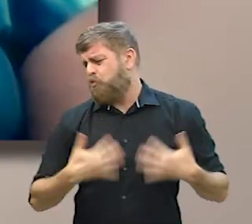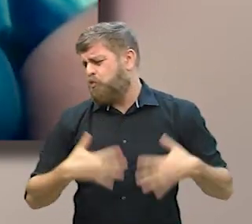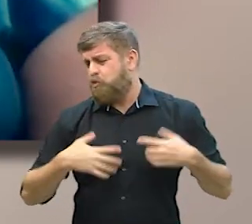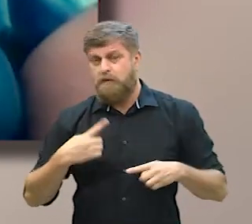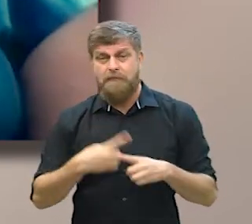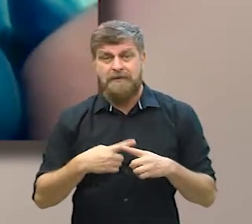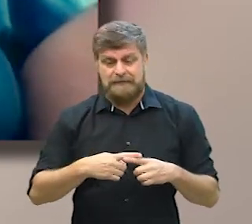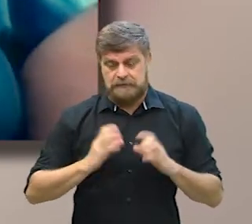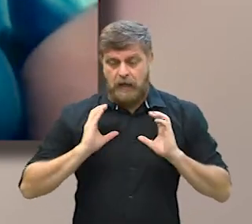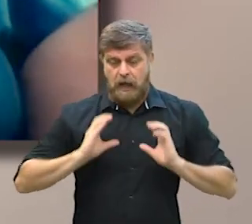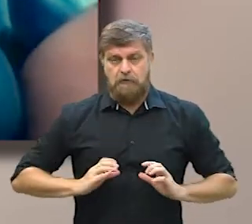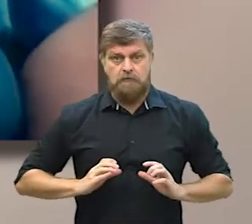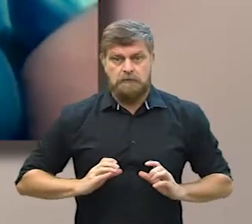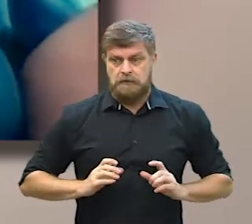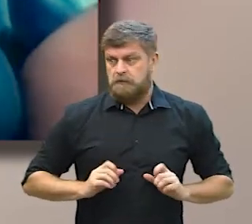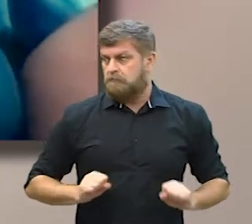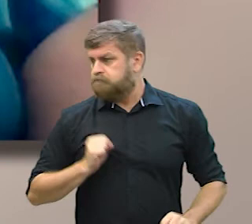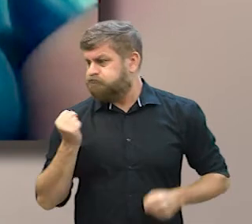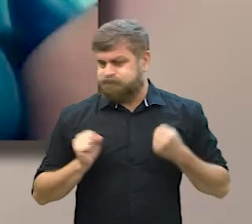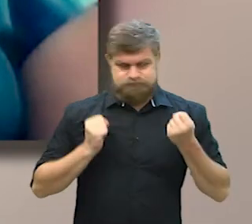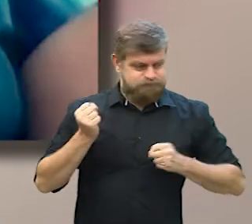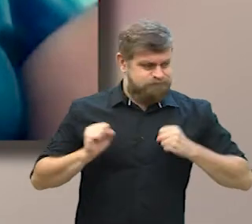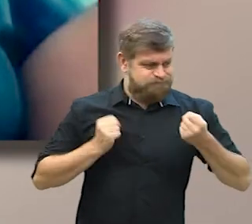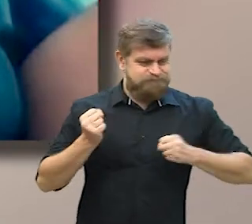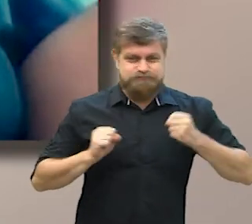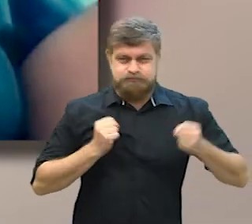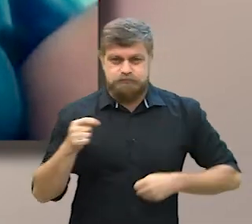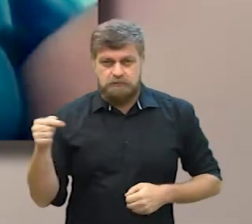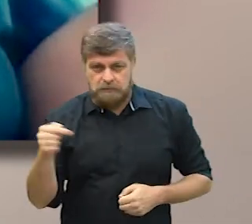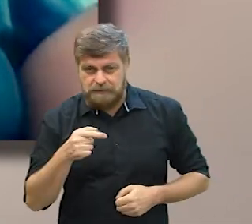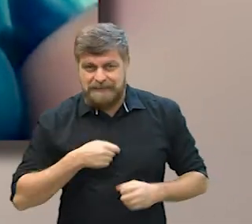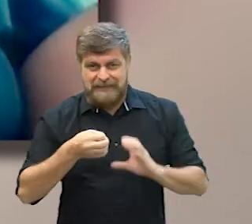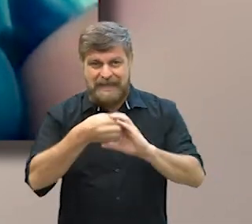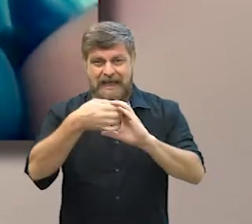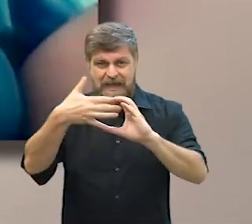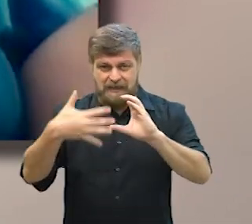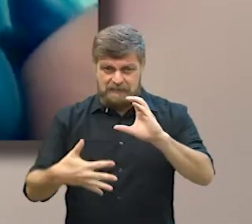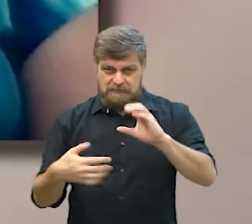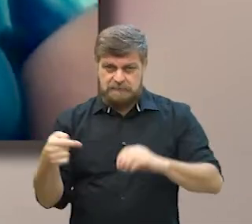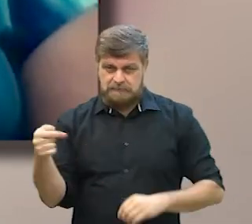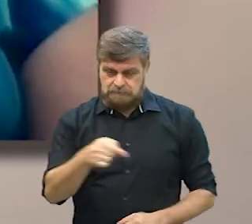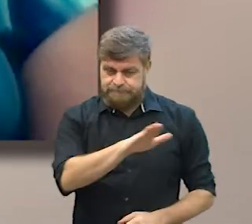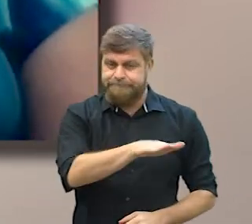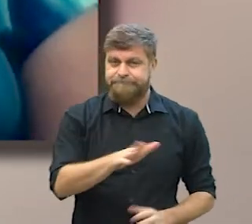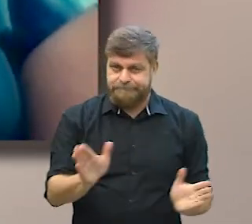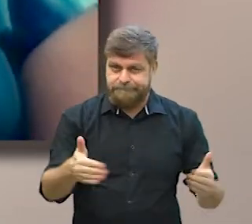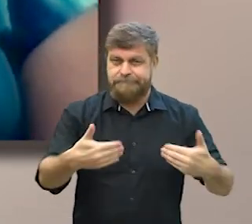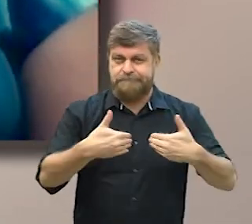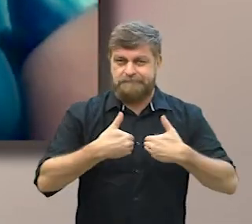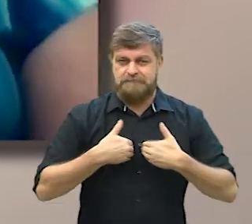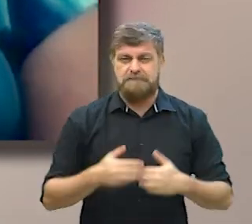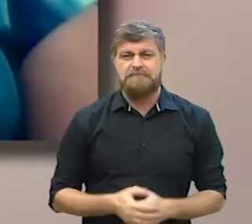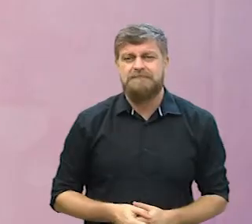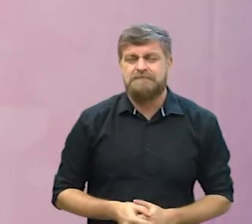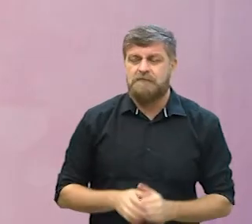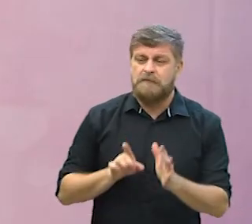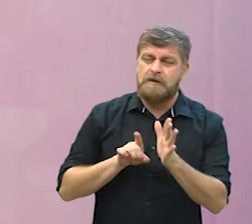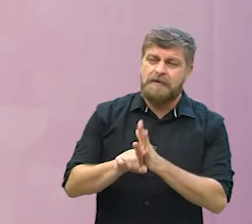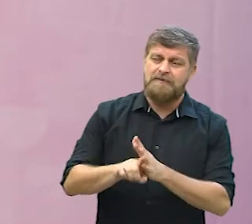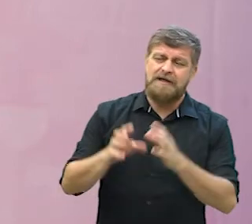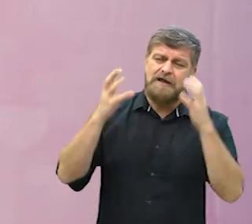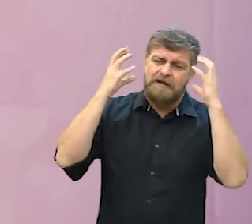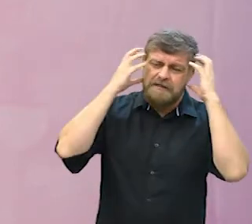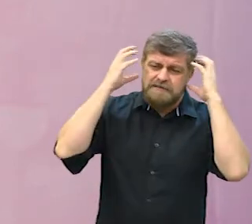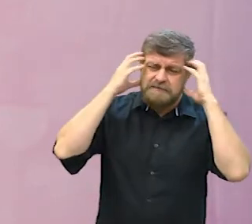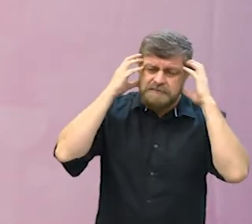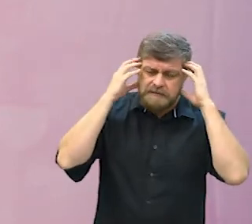conta desse comportamento desregulado, que muitas vezes é bastante característico na criança autista. E Sandra,